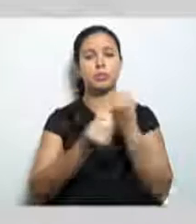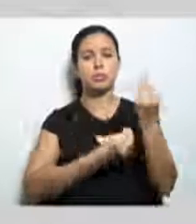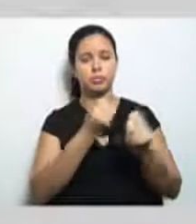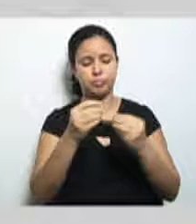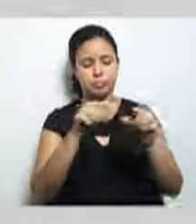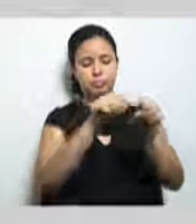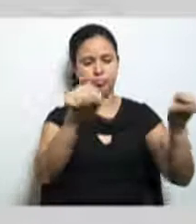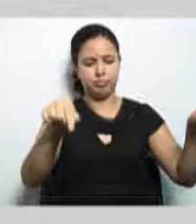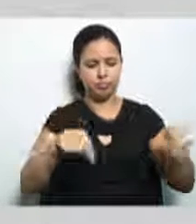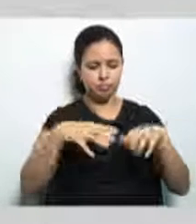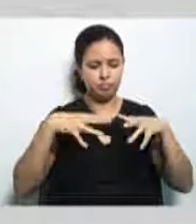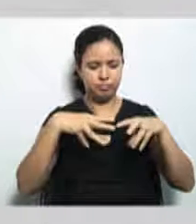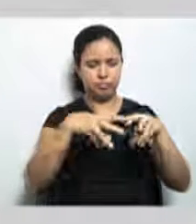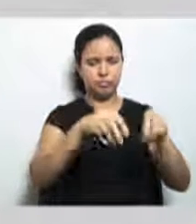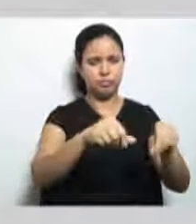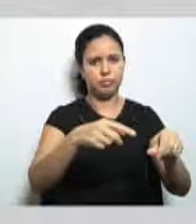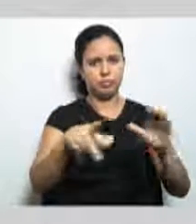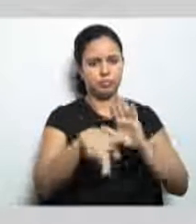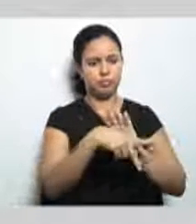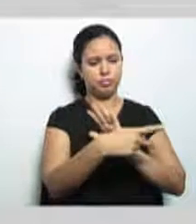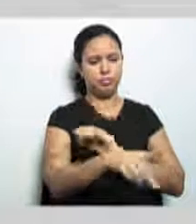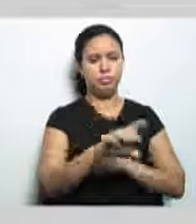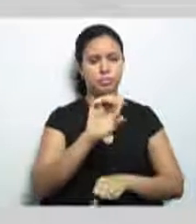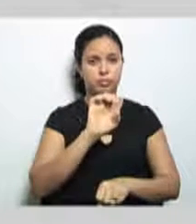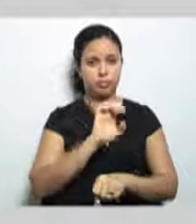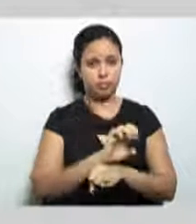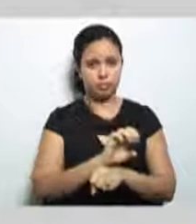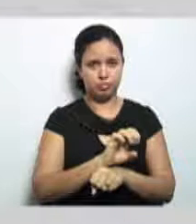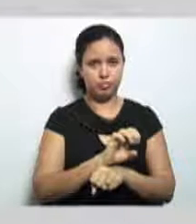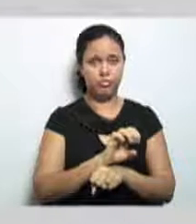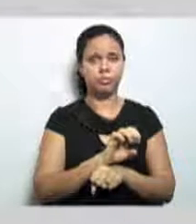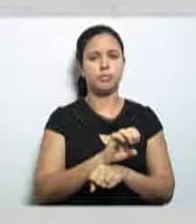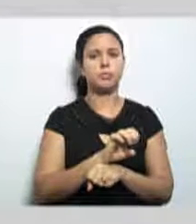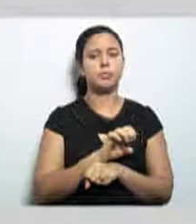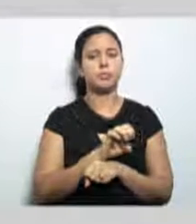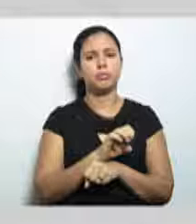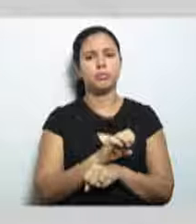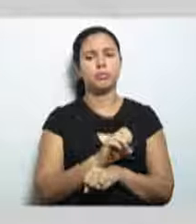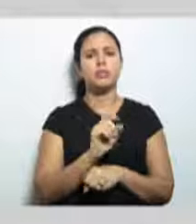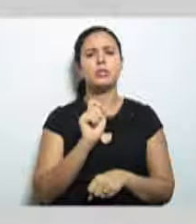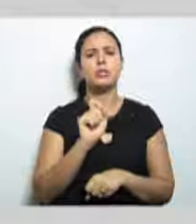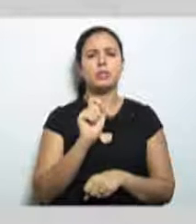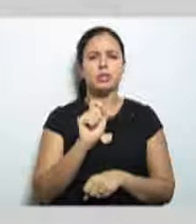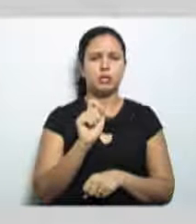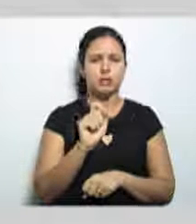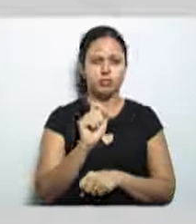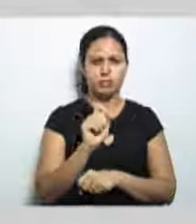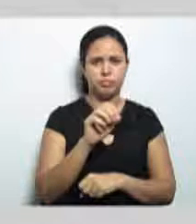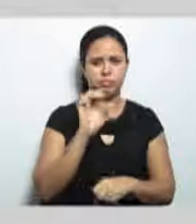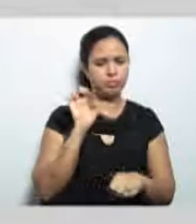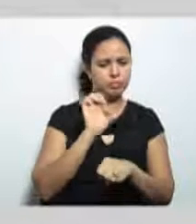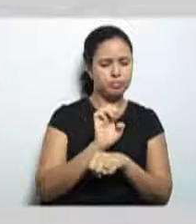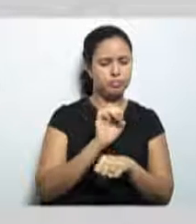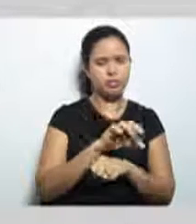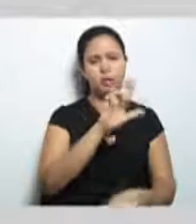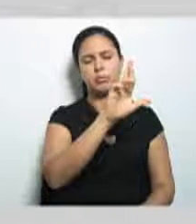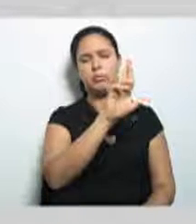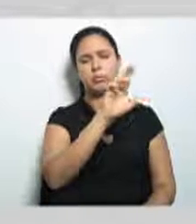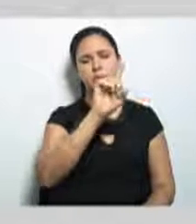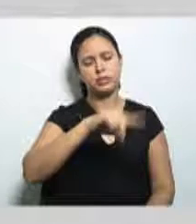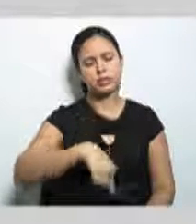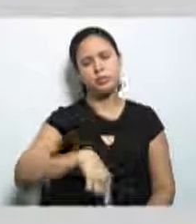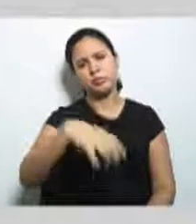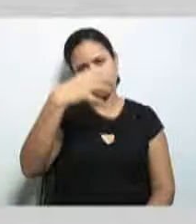Estado, né? E o Estado era o imperador. Os bens, né, a